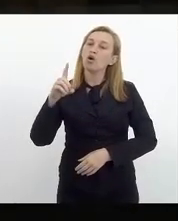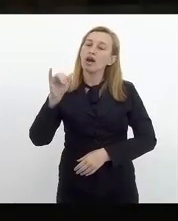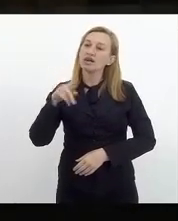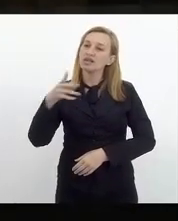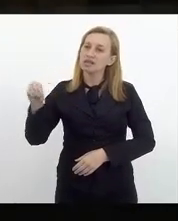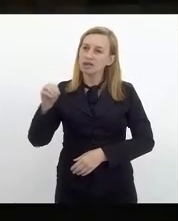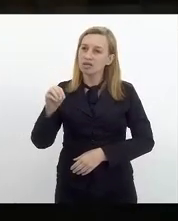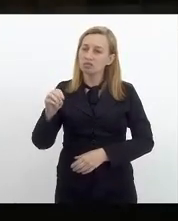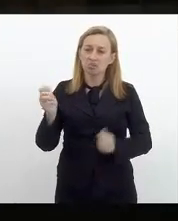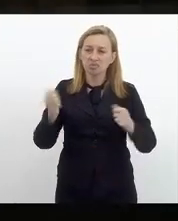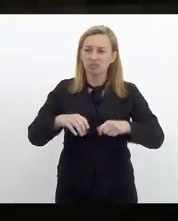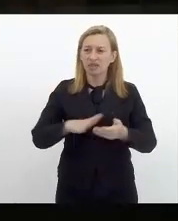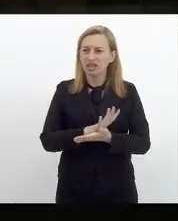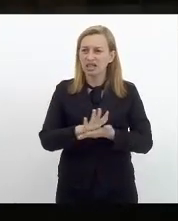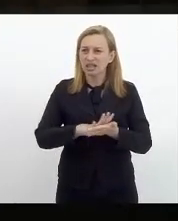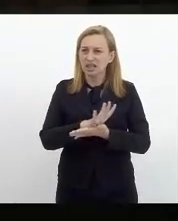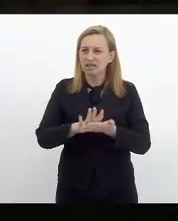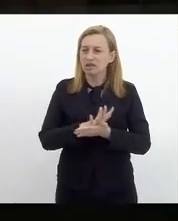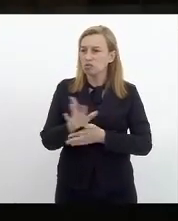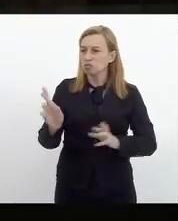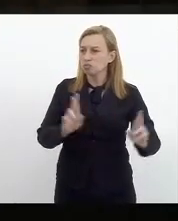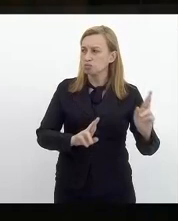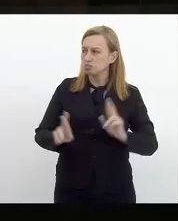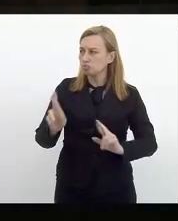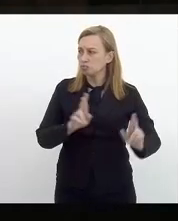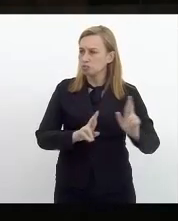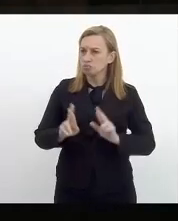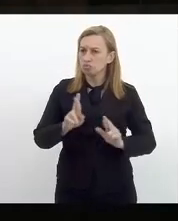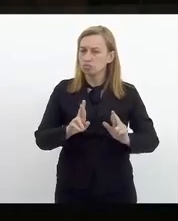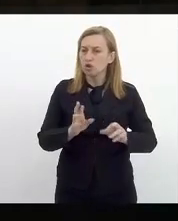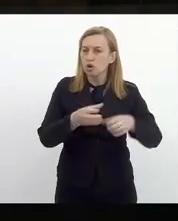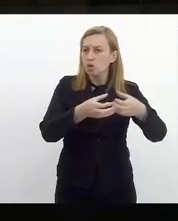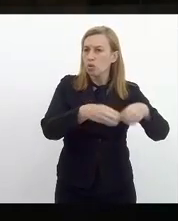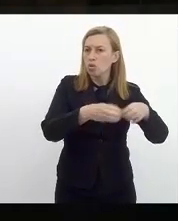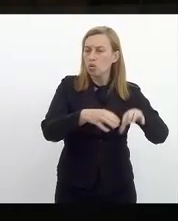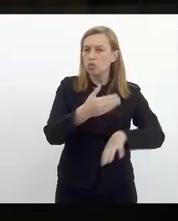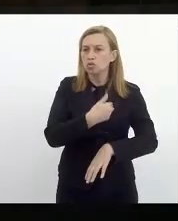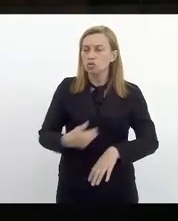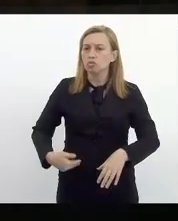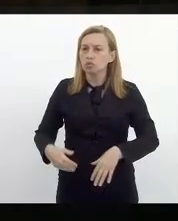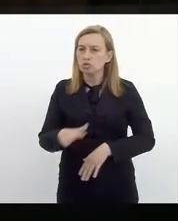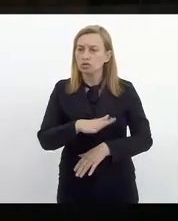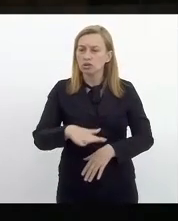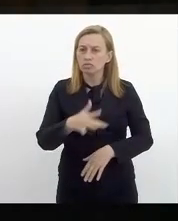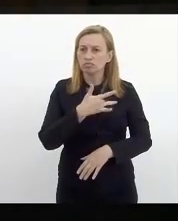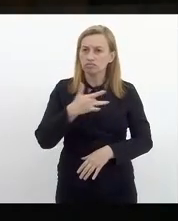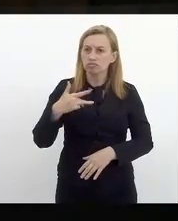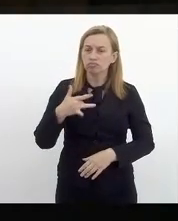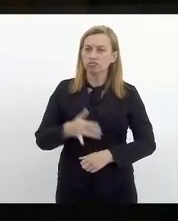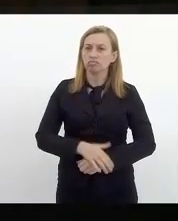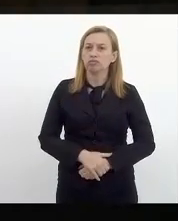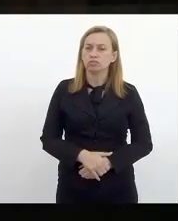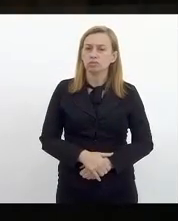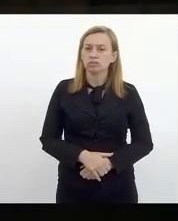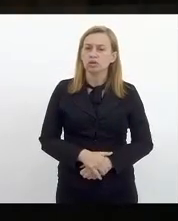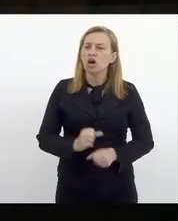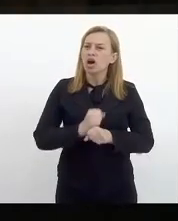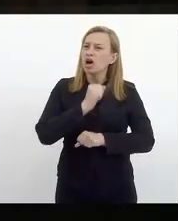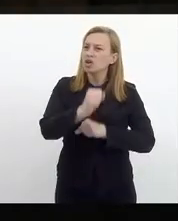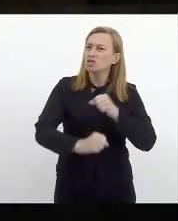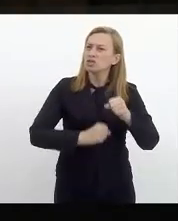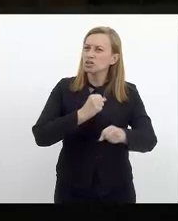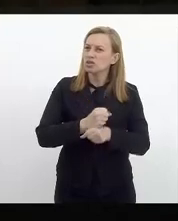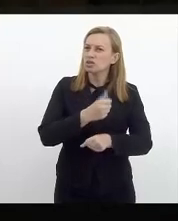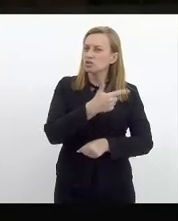nem absolutamente nada em relação a concurso público para área da saúde ano que